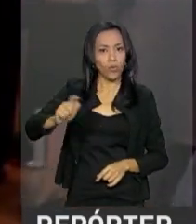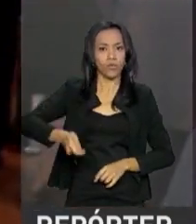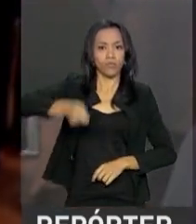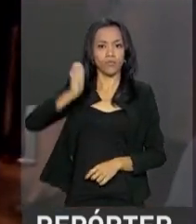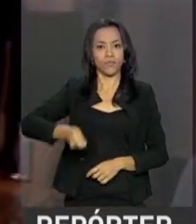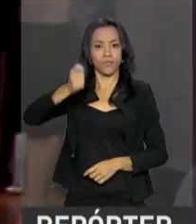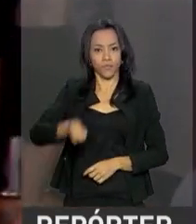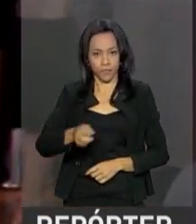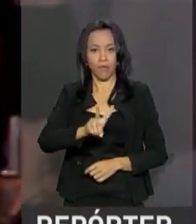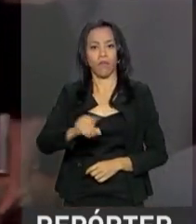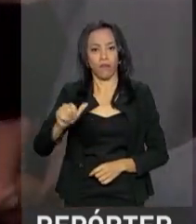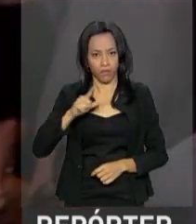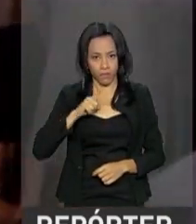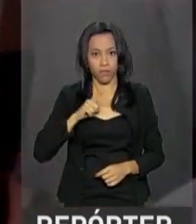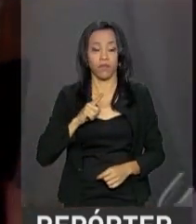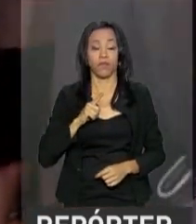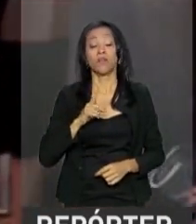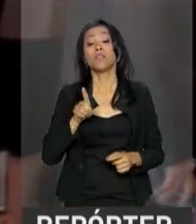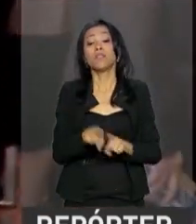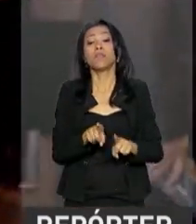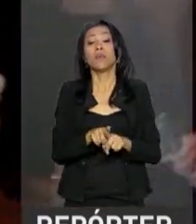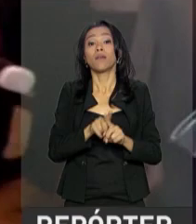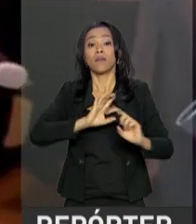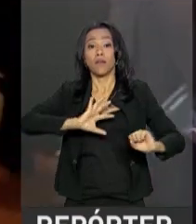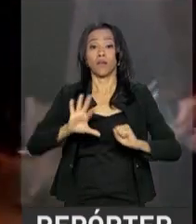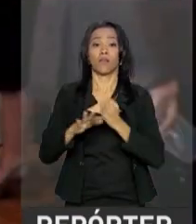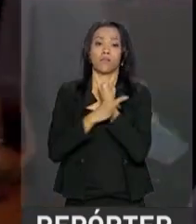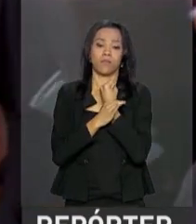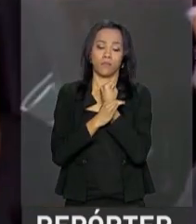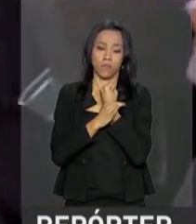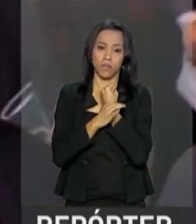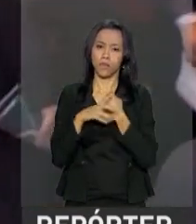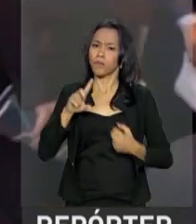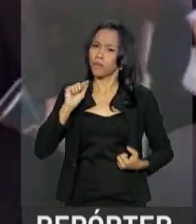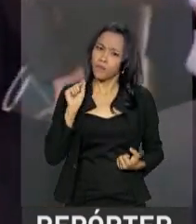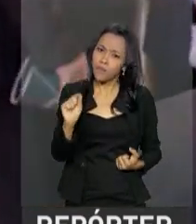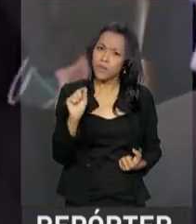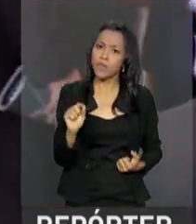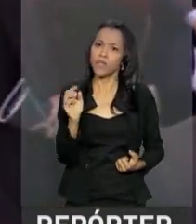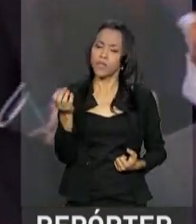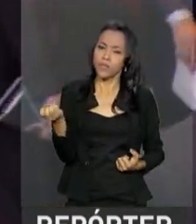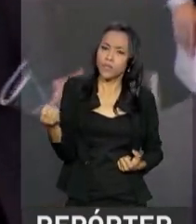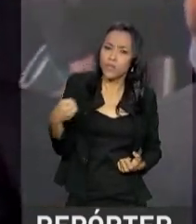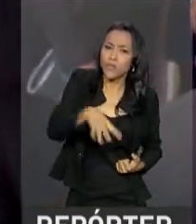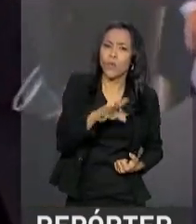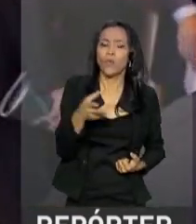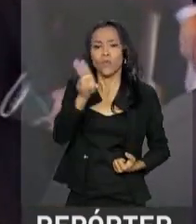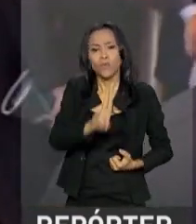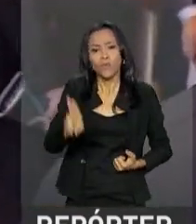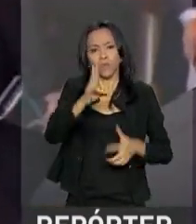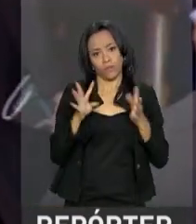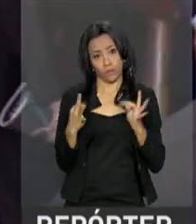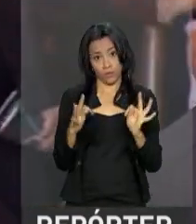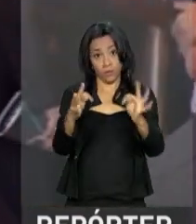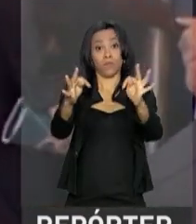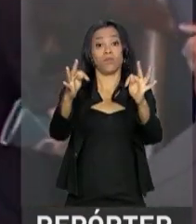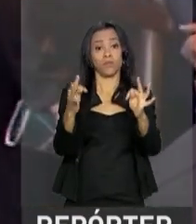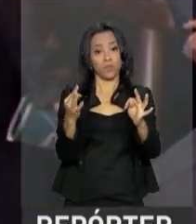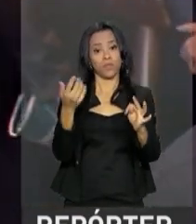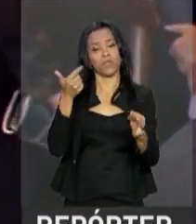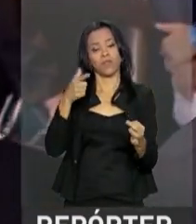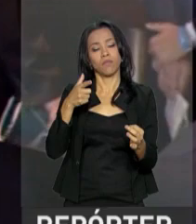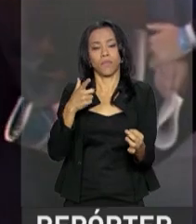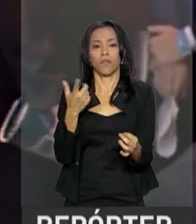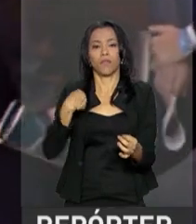mas também garantir que haja condições de inovação tecnológica para que cada vez